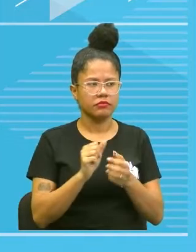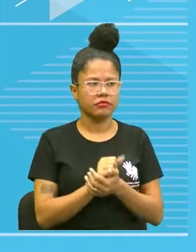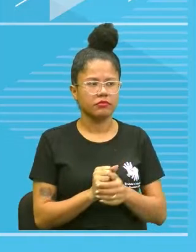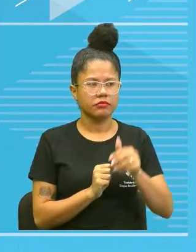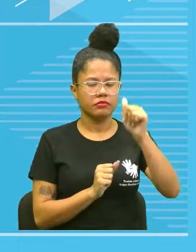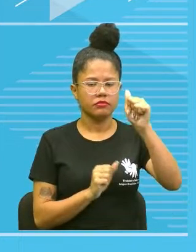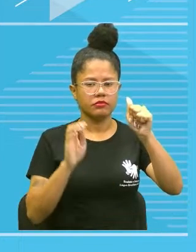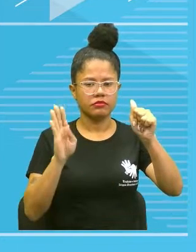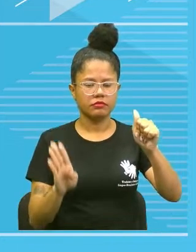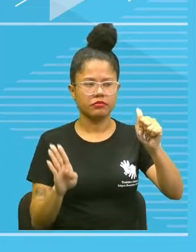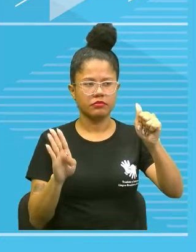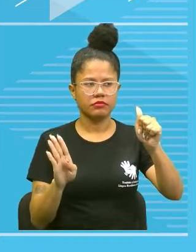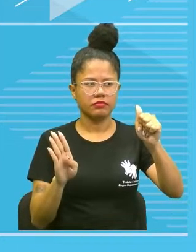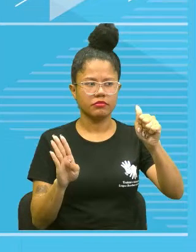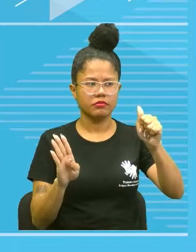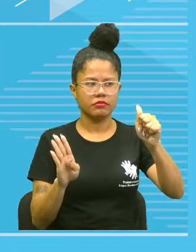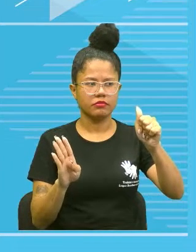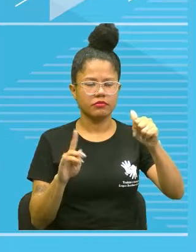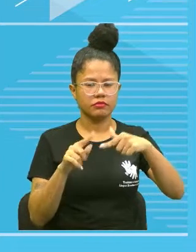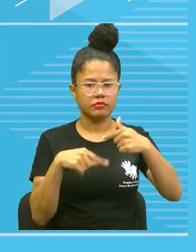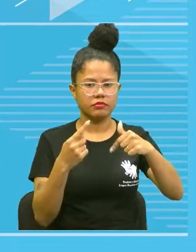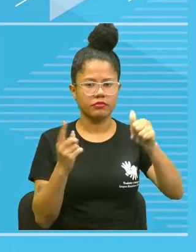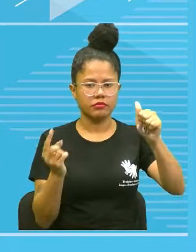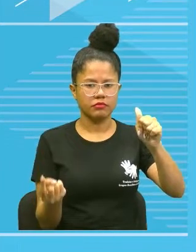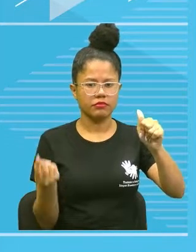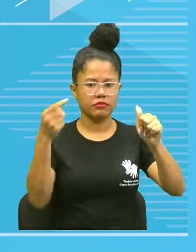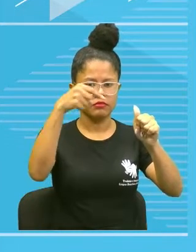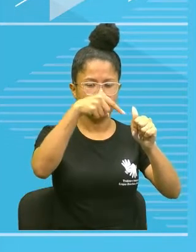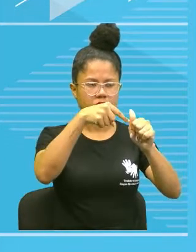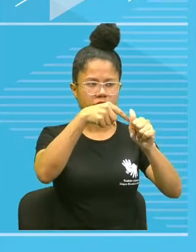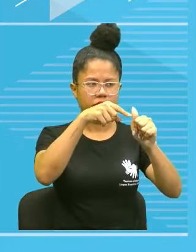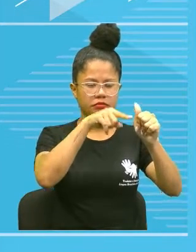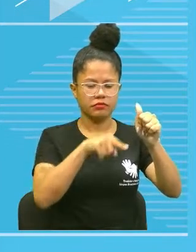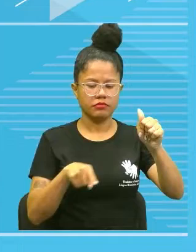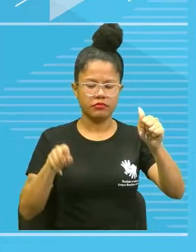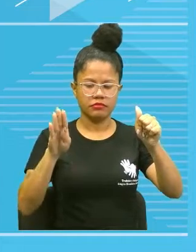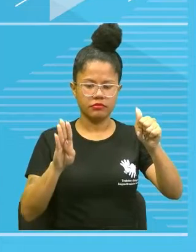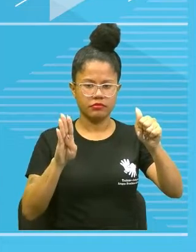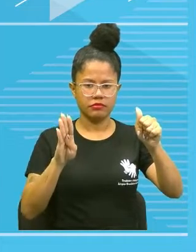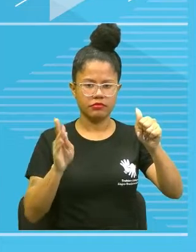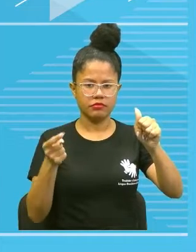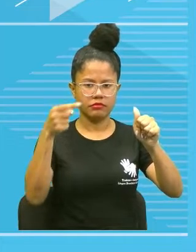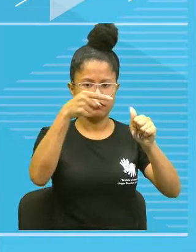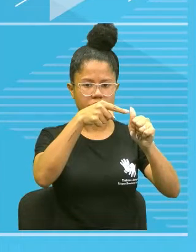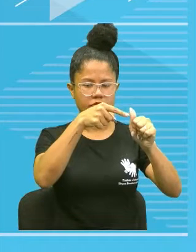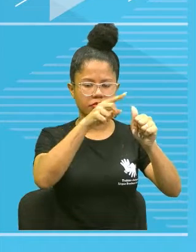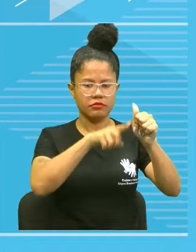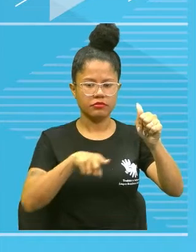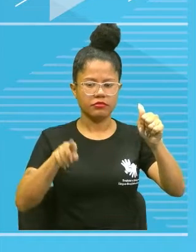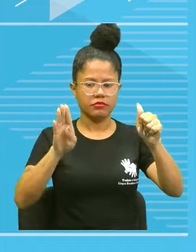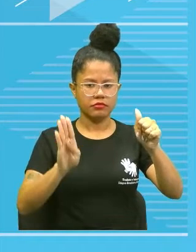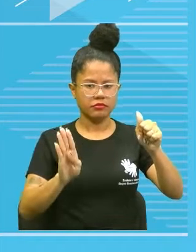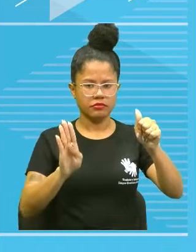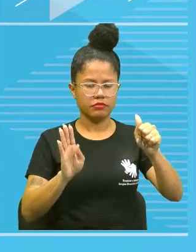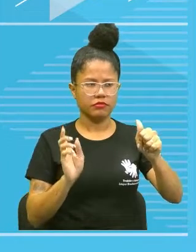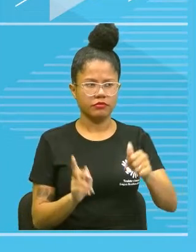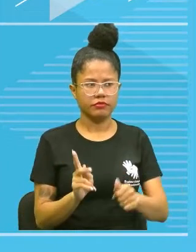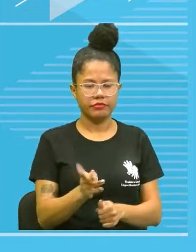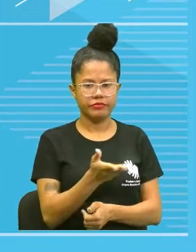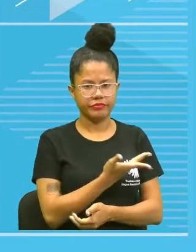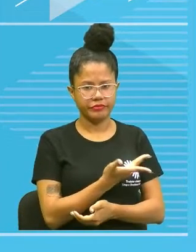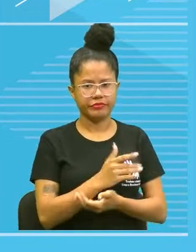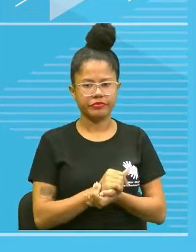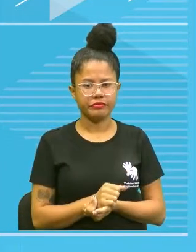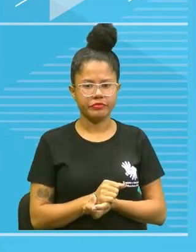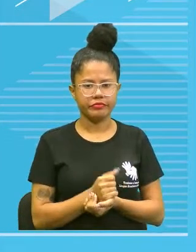para B e depois volta de B para A, formando sempre esse processo cíclico, esse processo aí que começa e